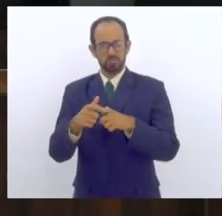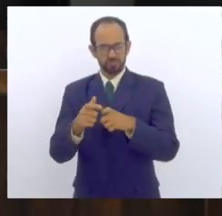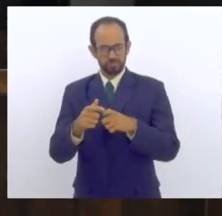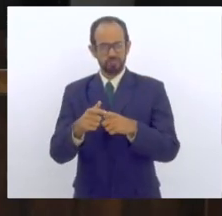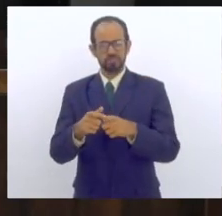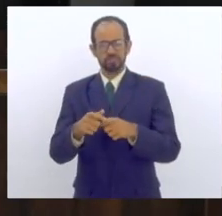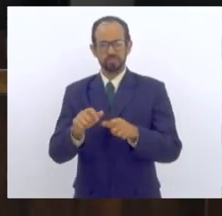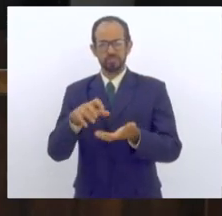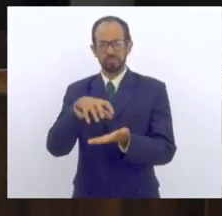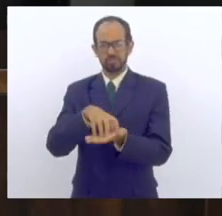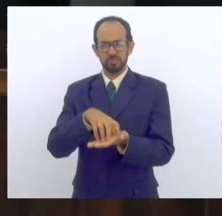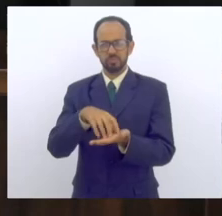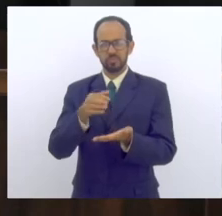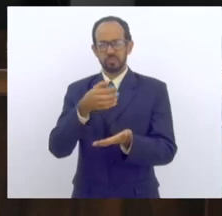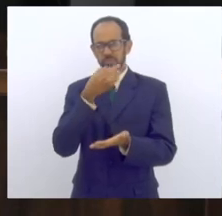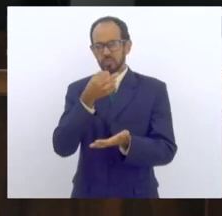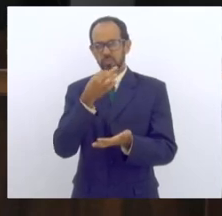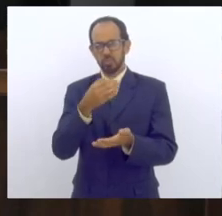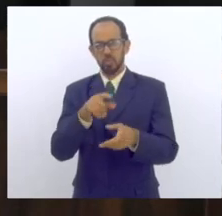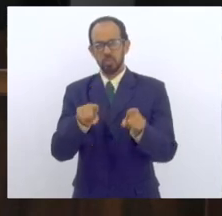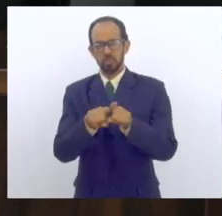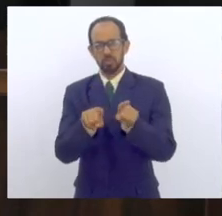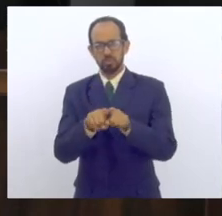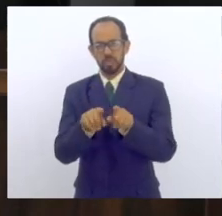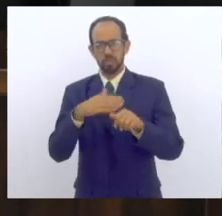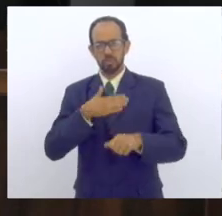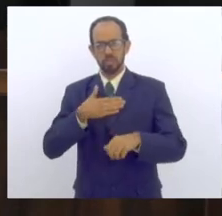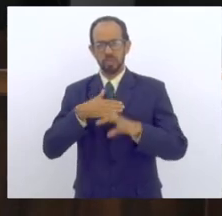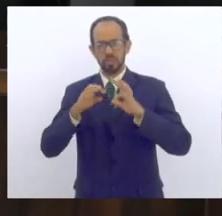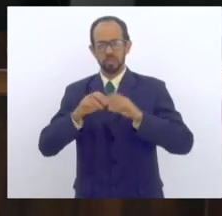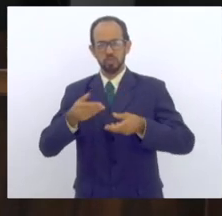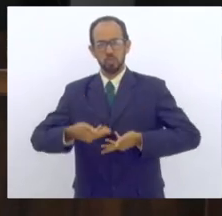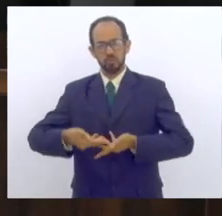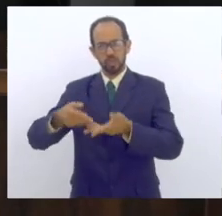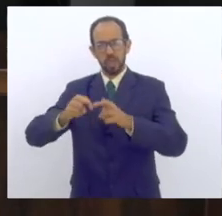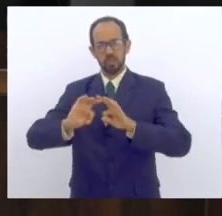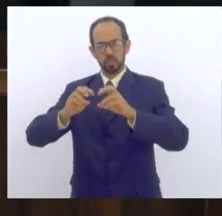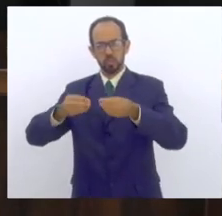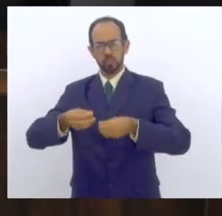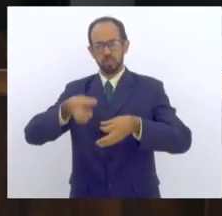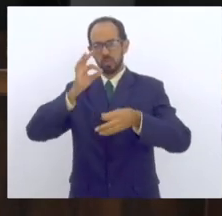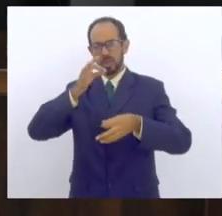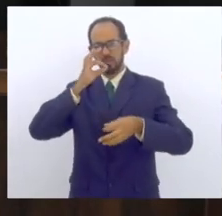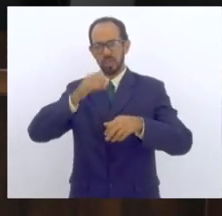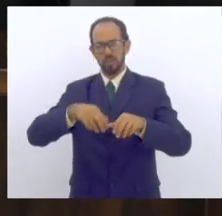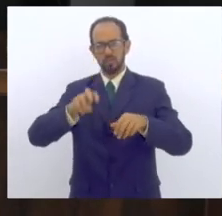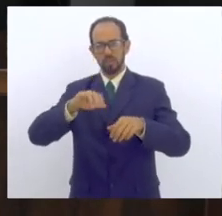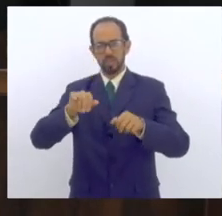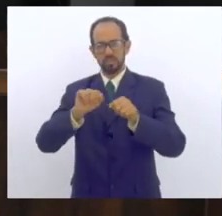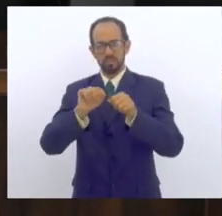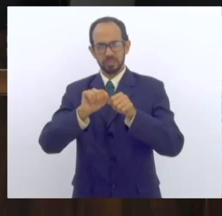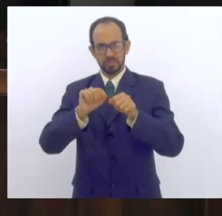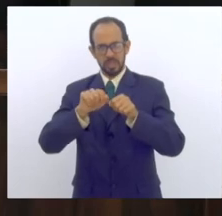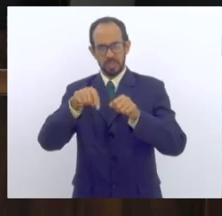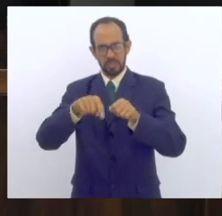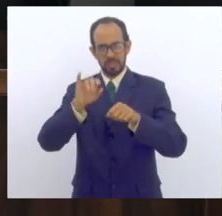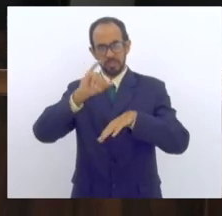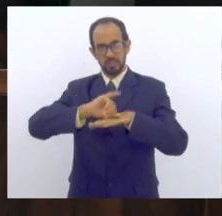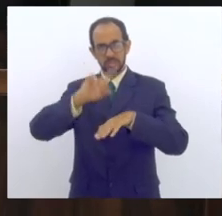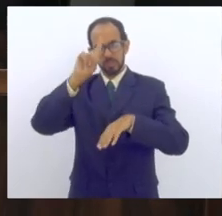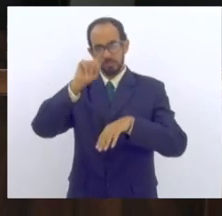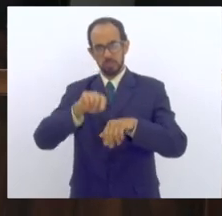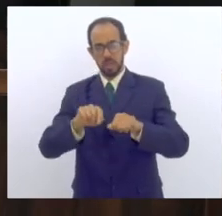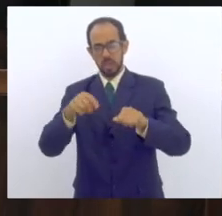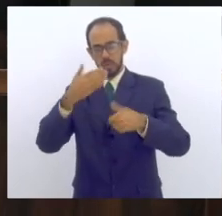assessores do meu gabinete e gostaria de convidar todos para um coquetel que será servido aqui na galeria Muito obrigado